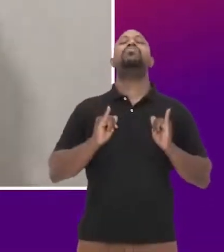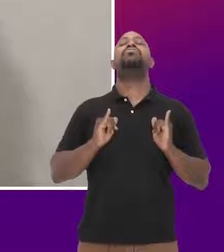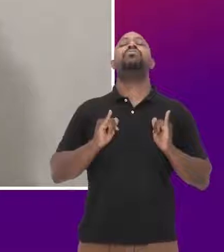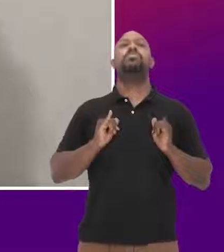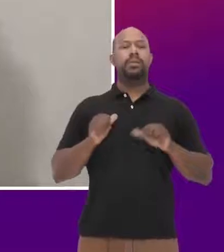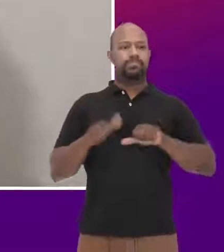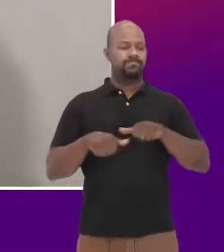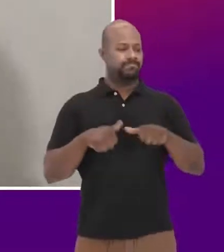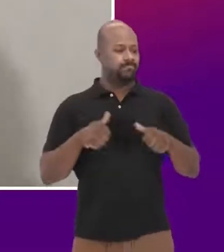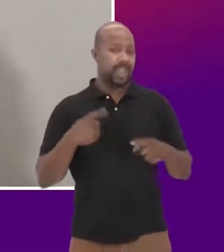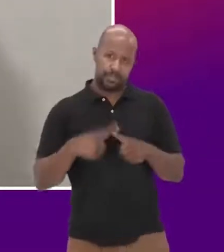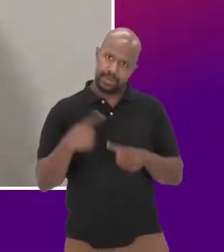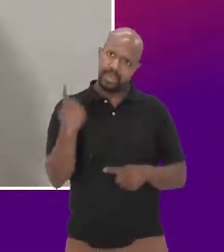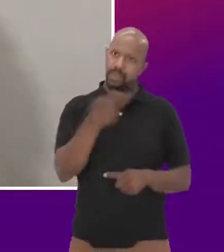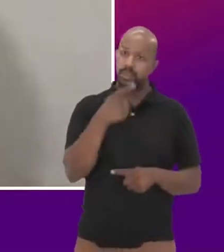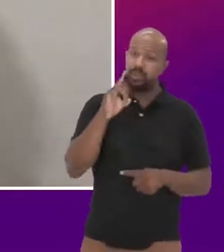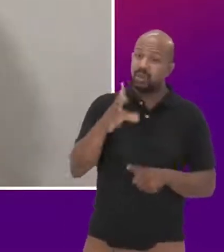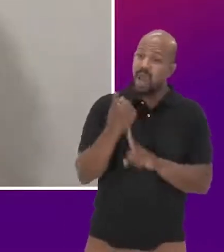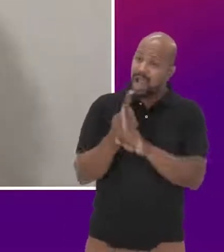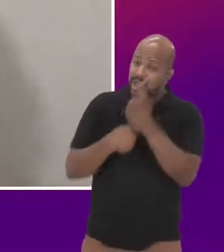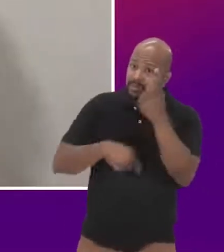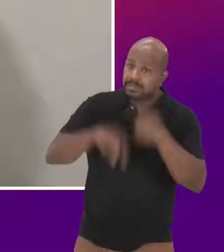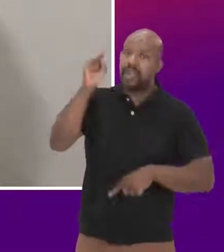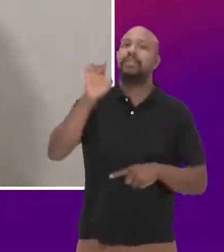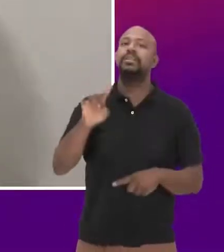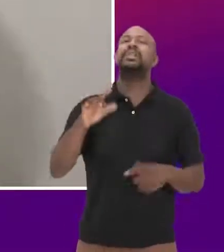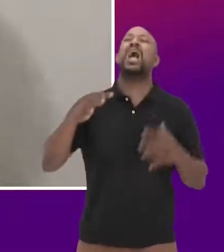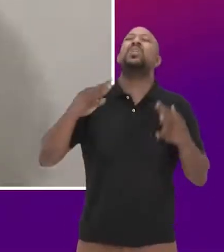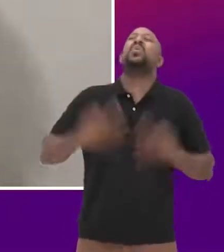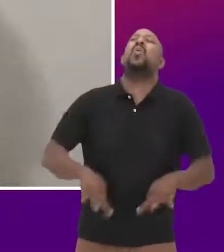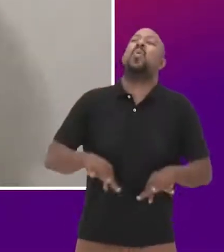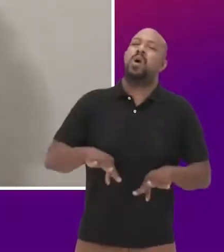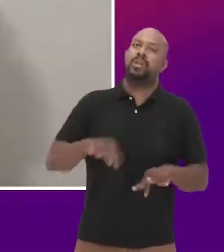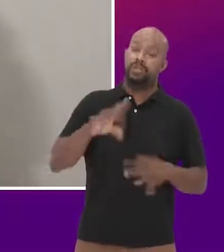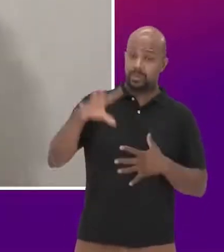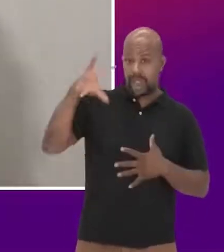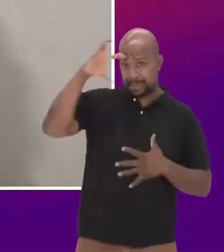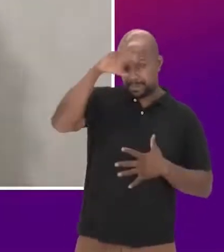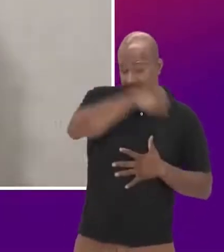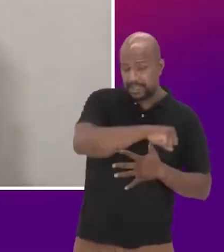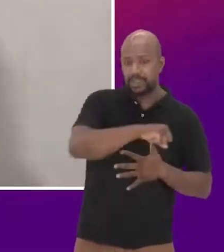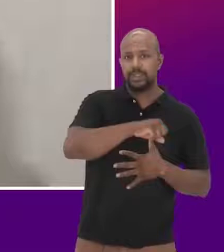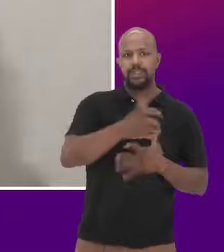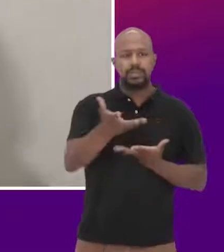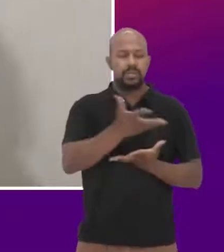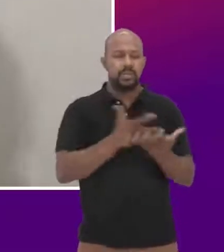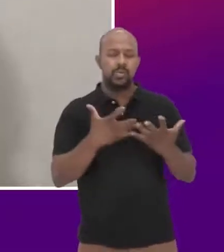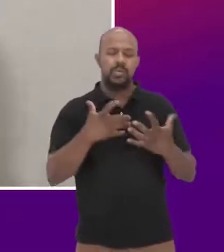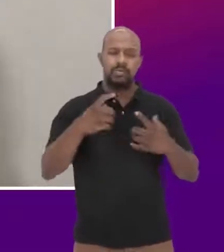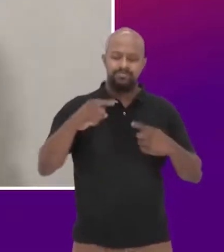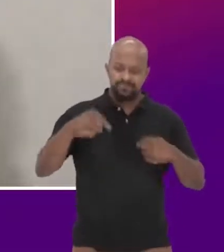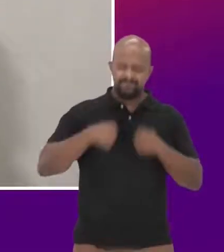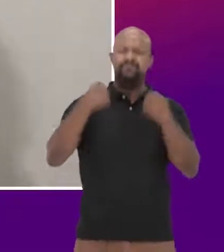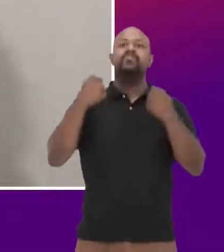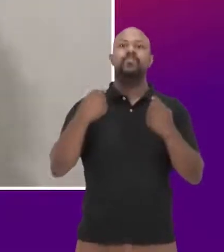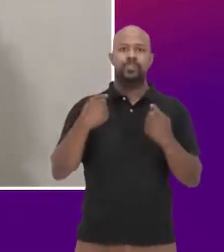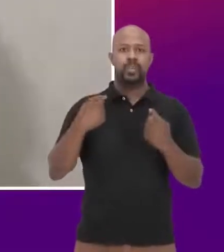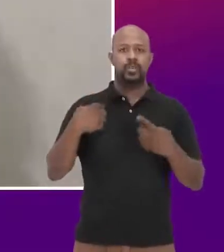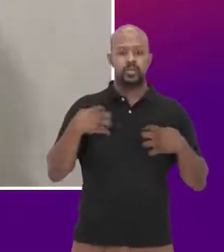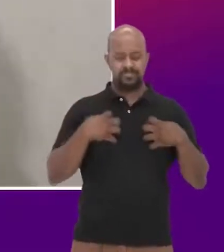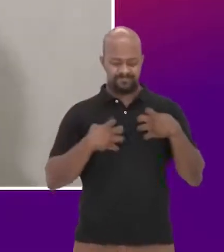conforto. Porque a gente só cresce na dor e a gente só aprende no desencaixe,